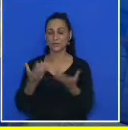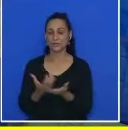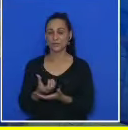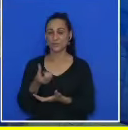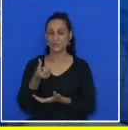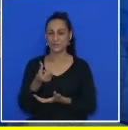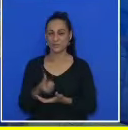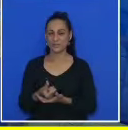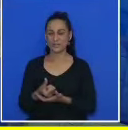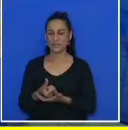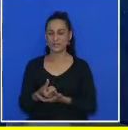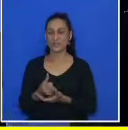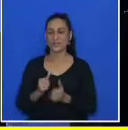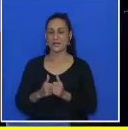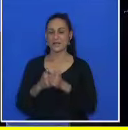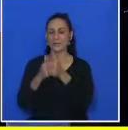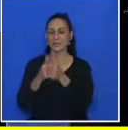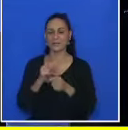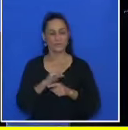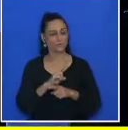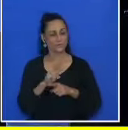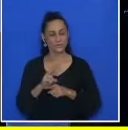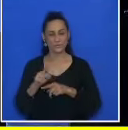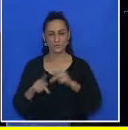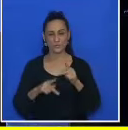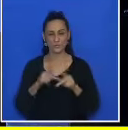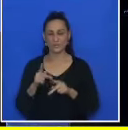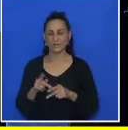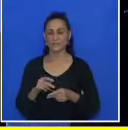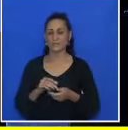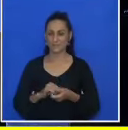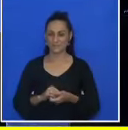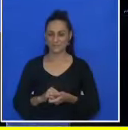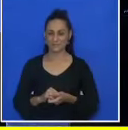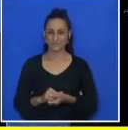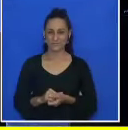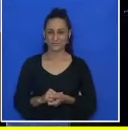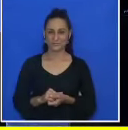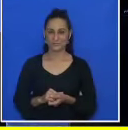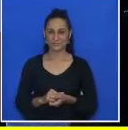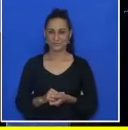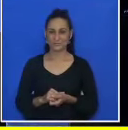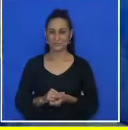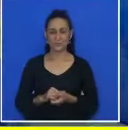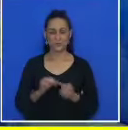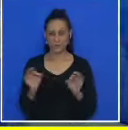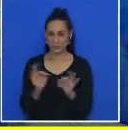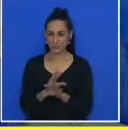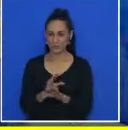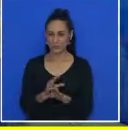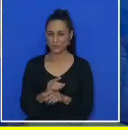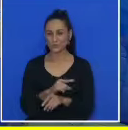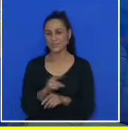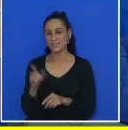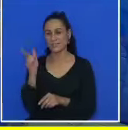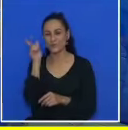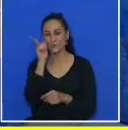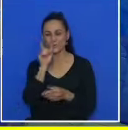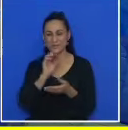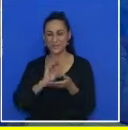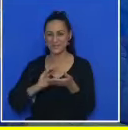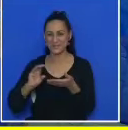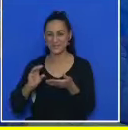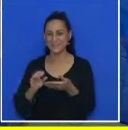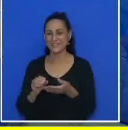número 6, acompanhado pelas auditoras populares, a Jennifer Santos e a Kátia Santos. Tudo pronto, você tem mais uma chance de